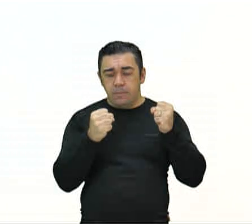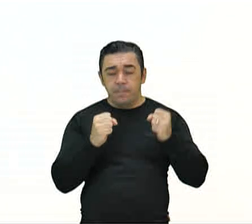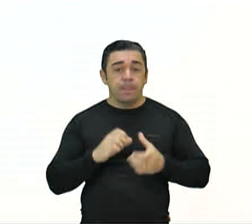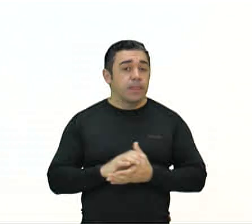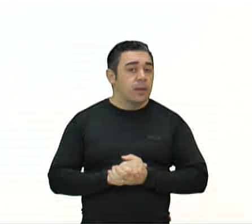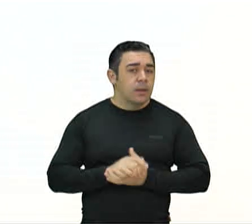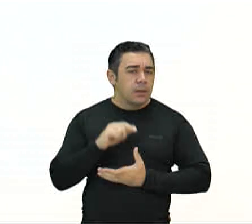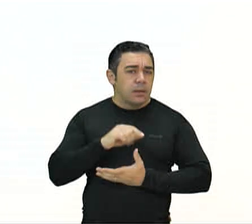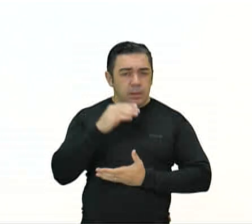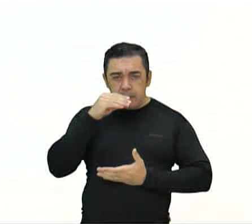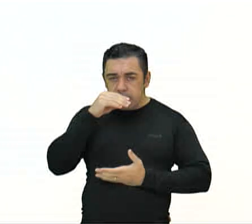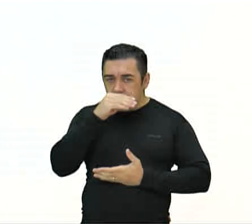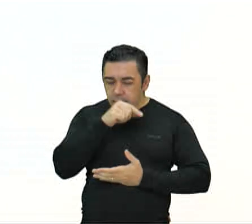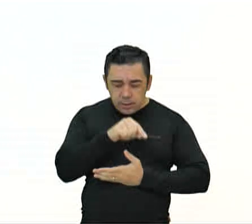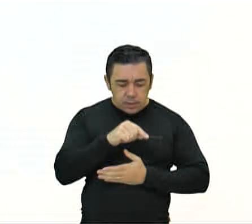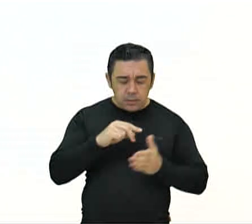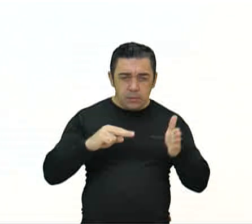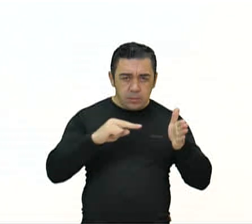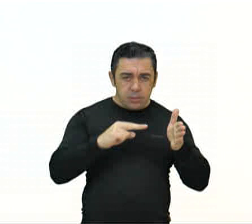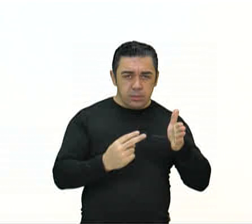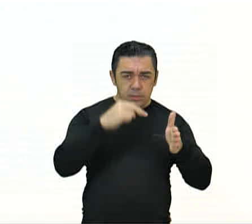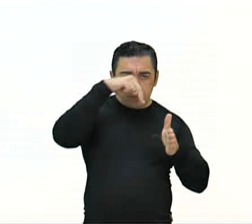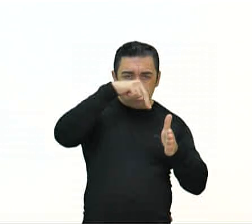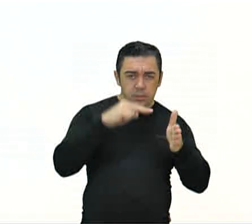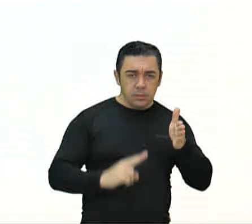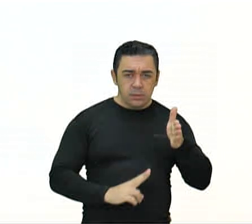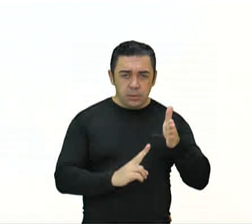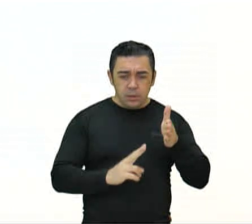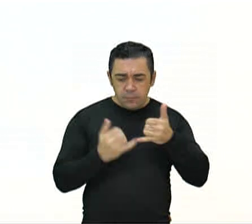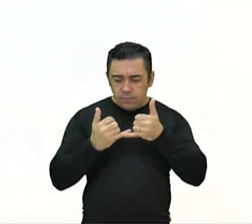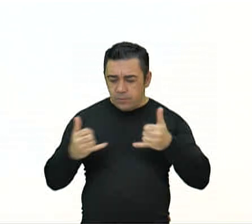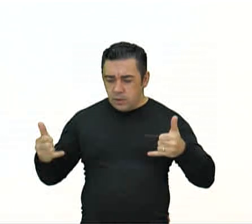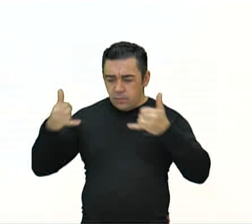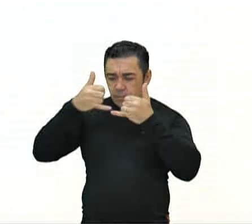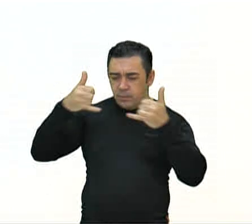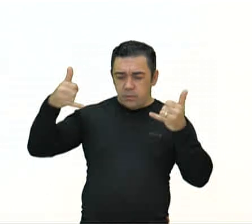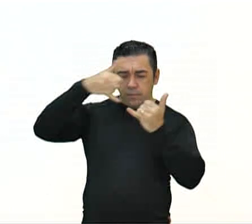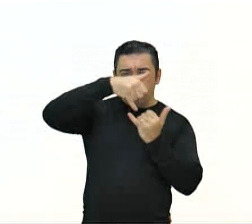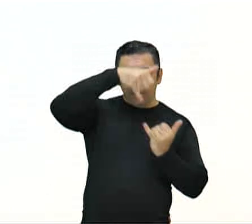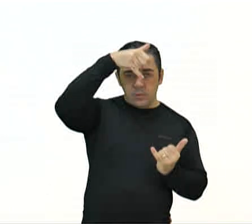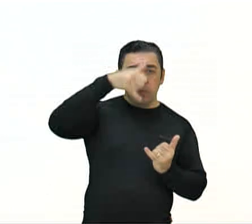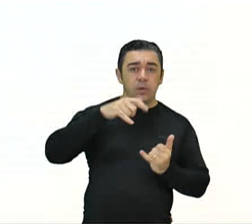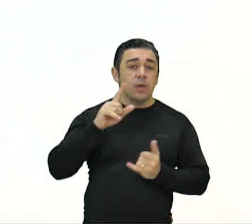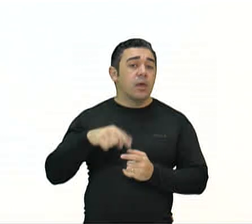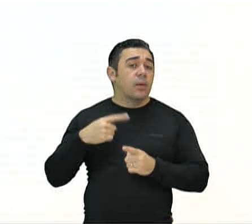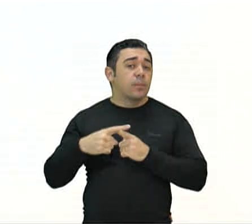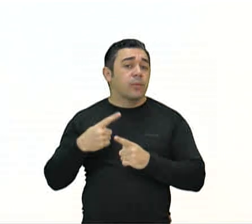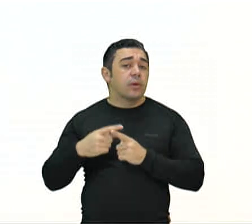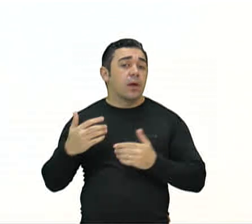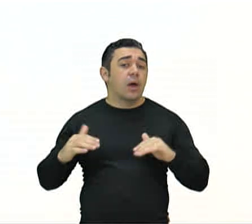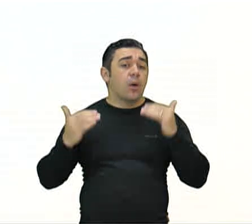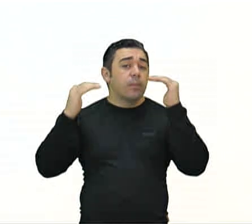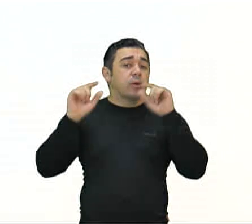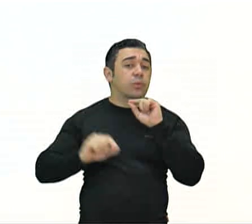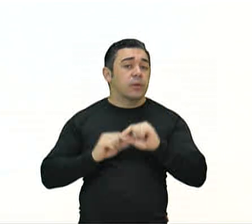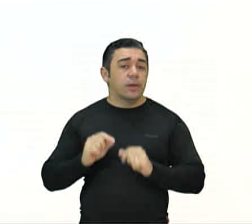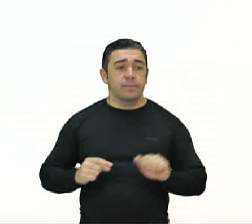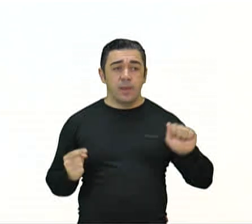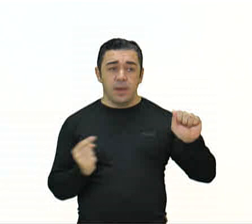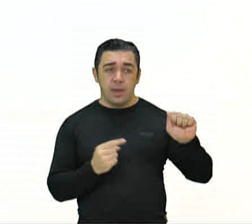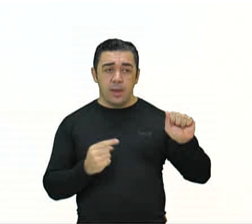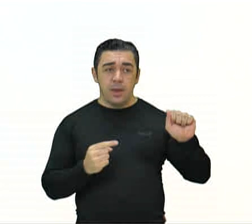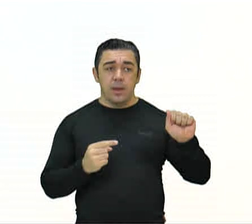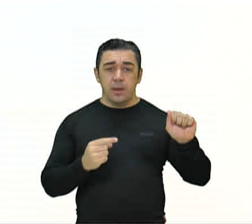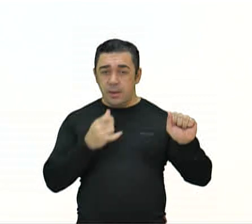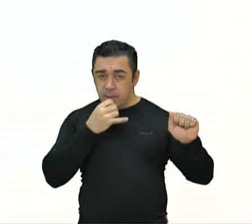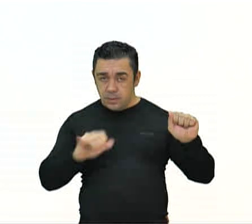Esse aquecimento prejudicial na fiação da rede, junto à tomada, deve-se ao aumento excessivo da letra A,